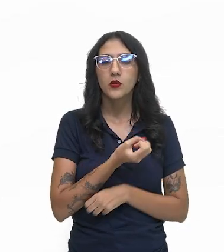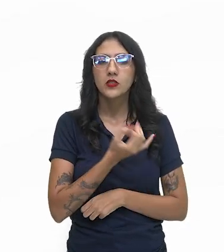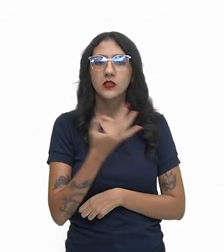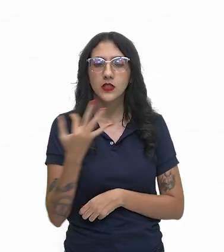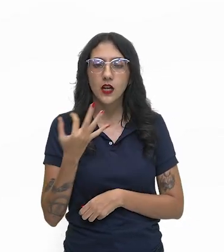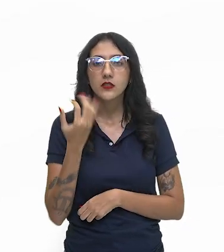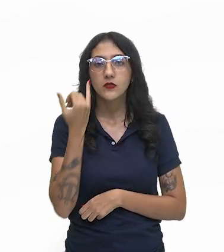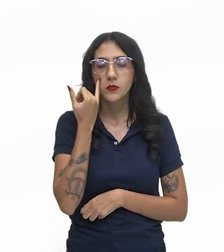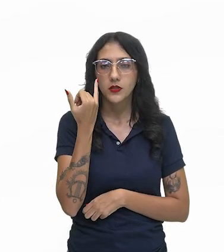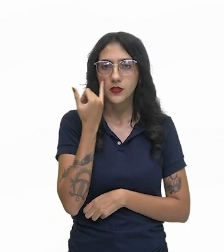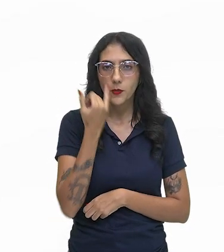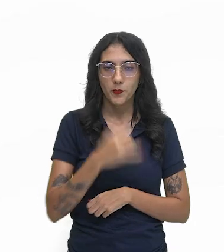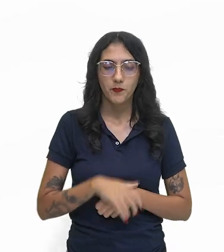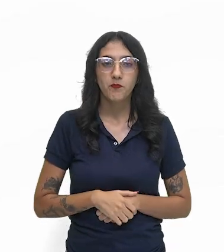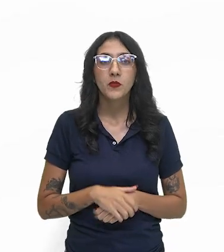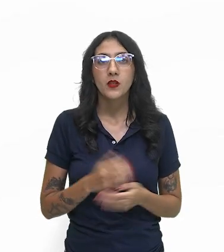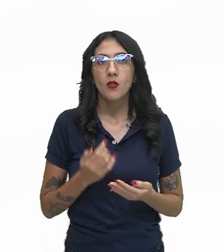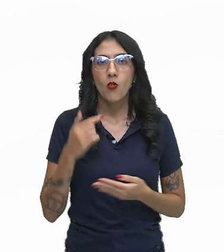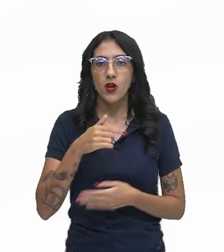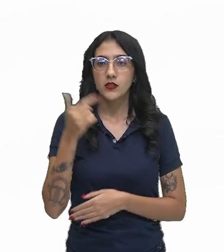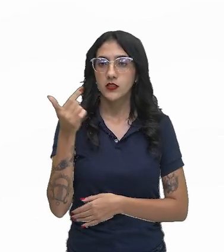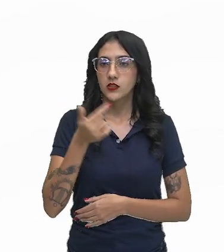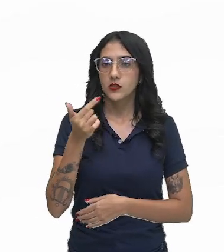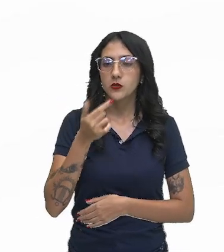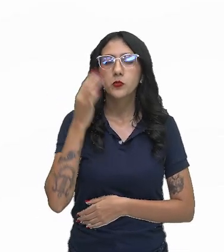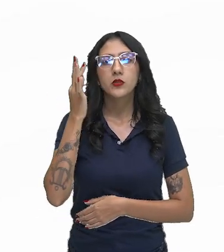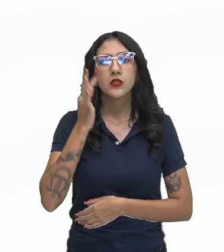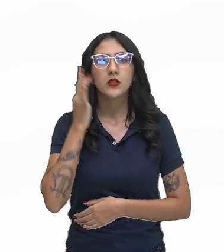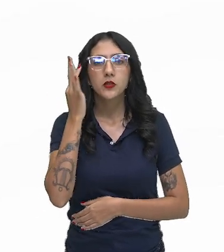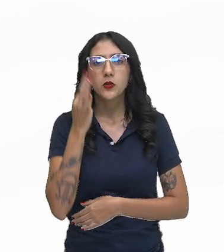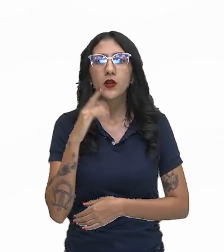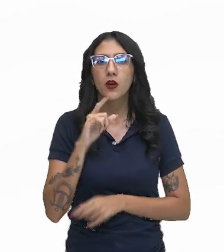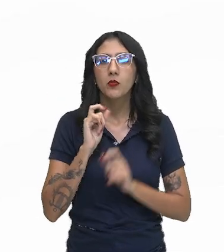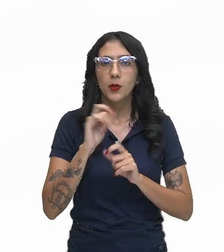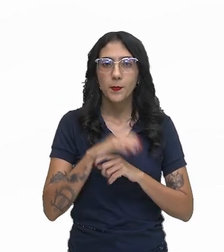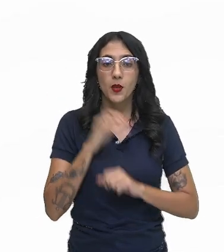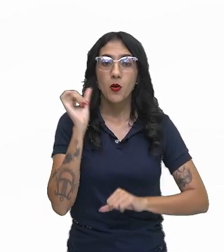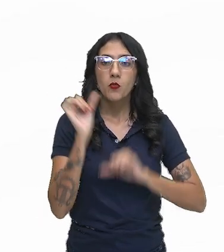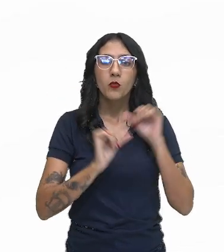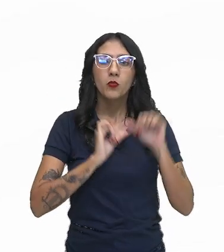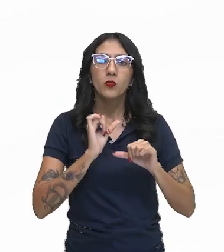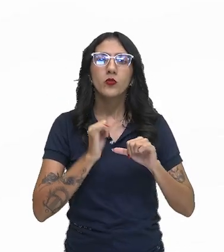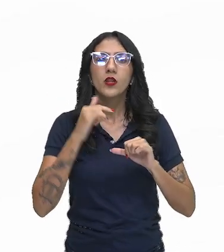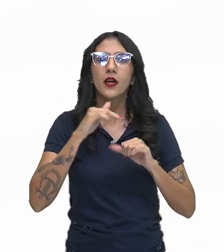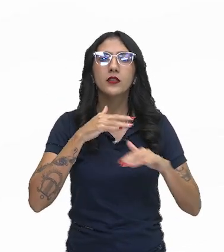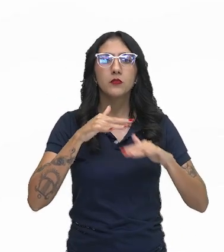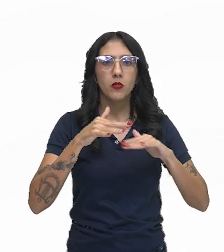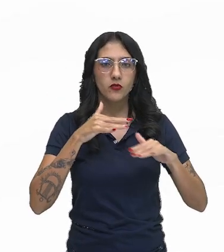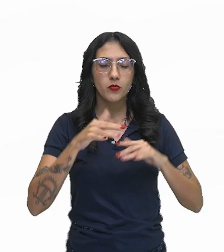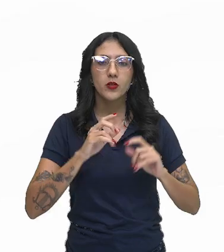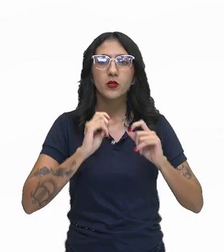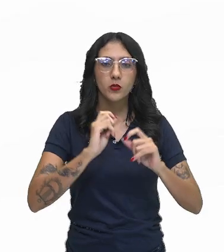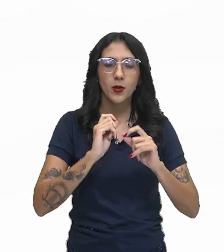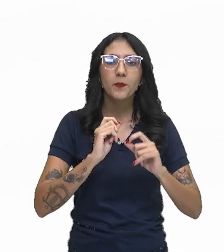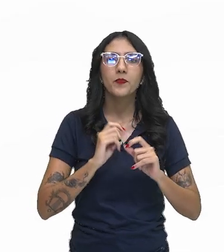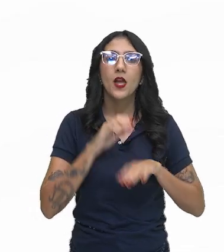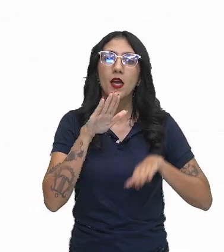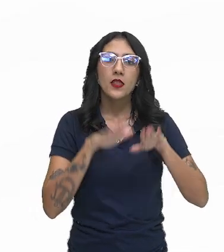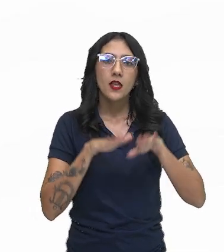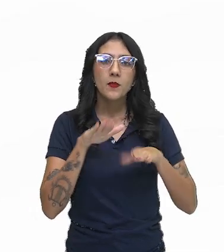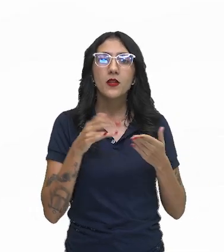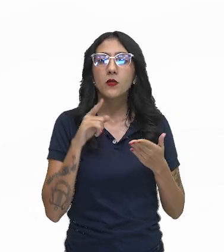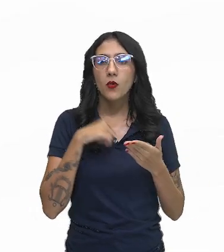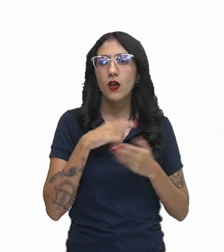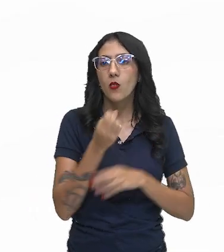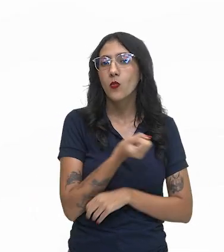segunda lei, que é a lei fundamental da dinâmica, a mudança de movimento é proporcional